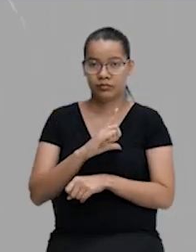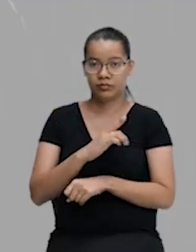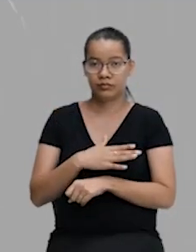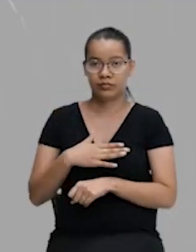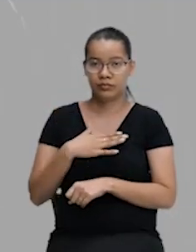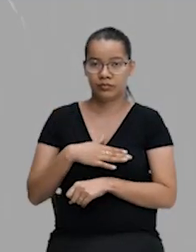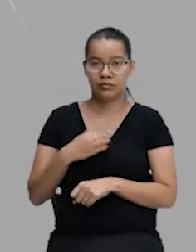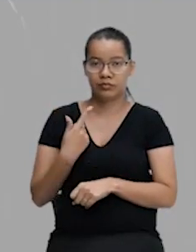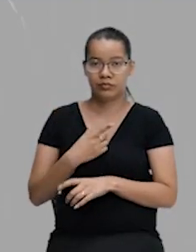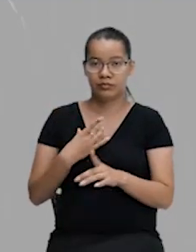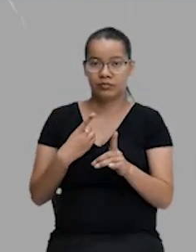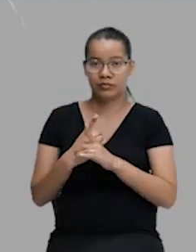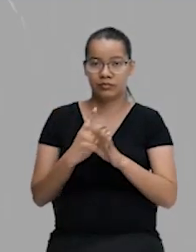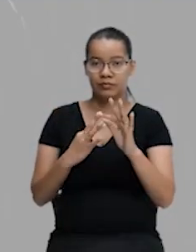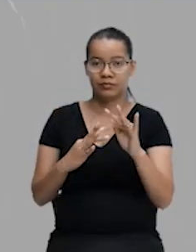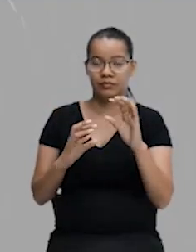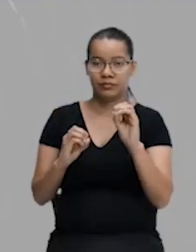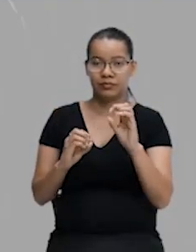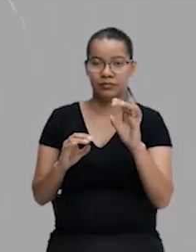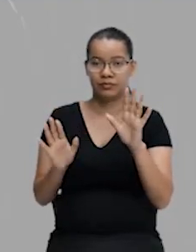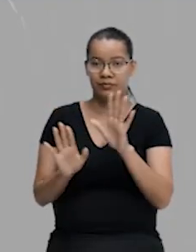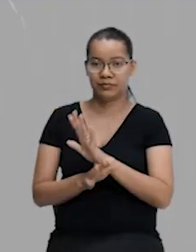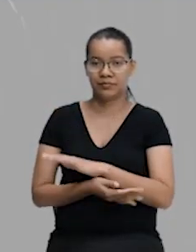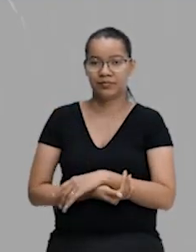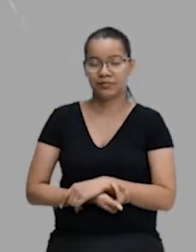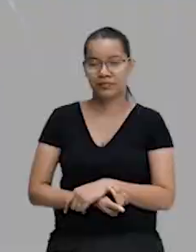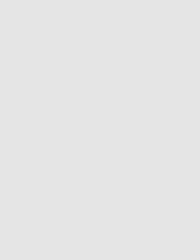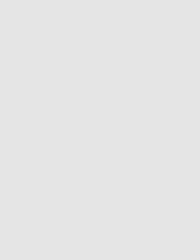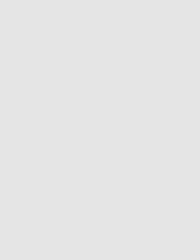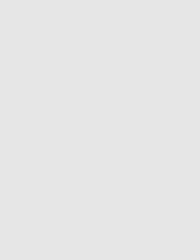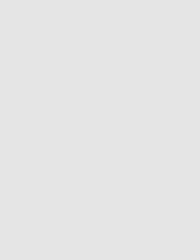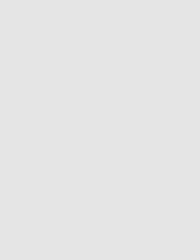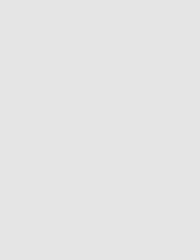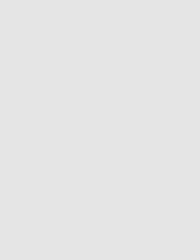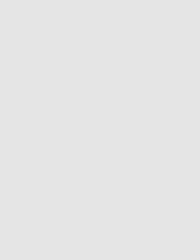A gente se encontra numa próxima aula. Turma, abraço, valeu!